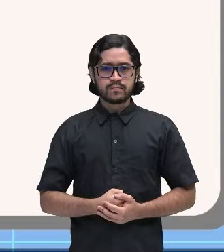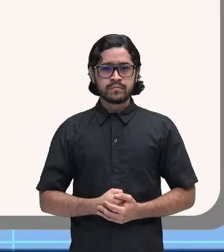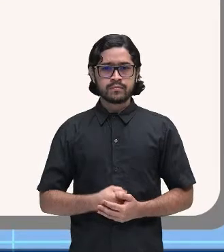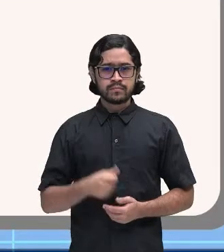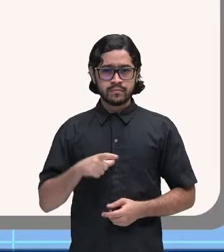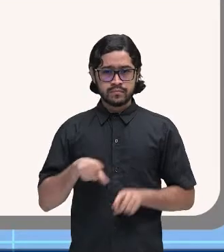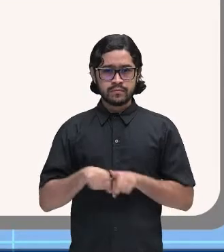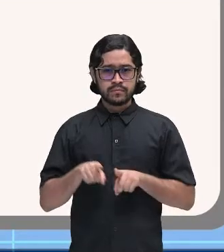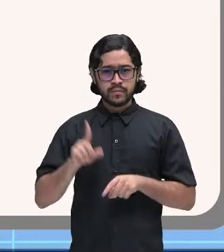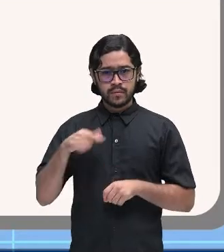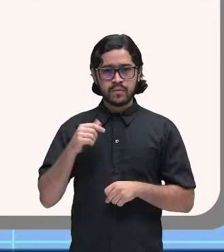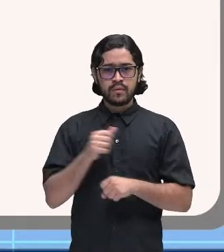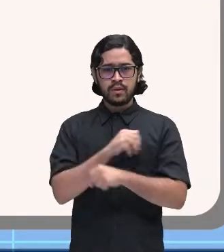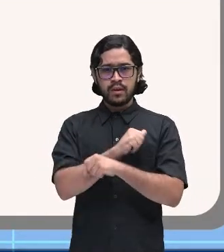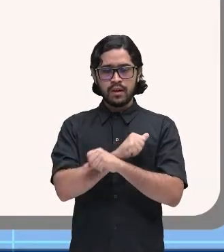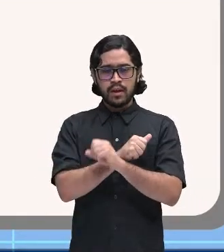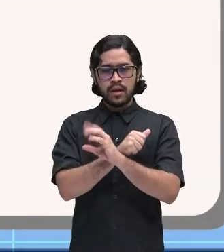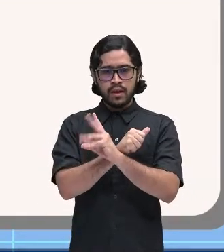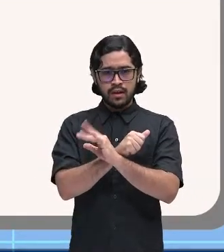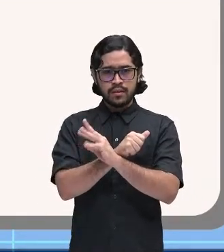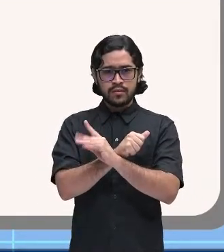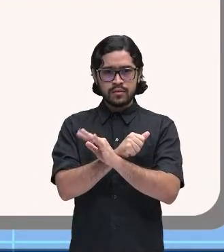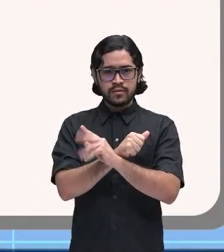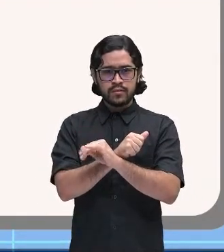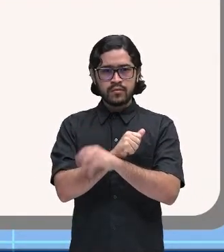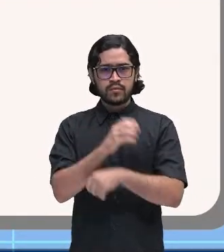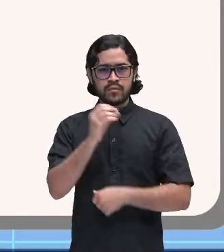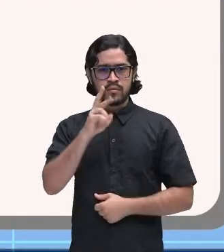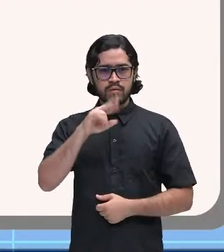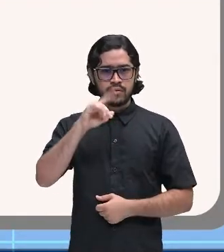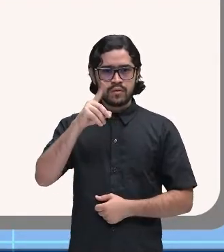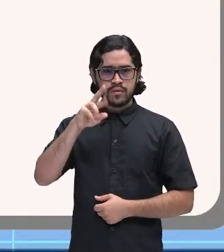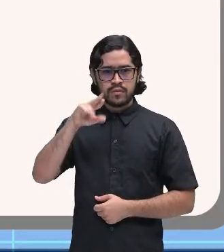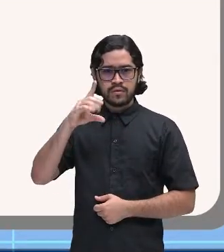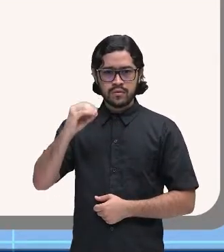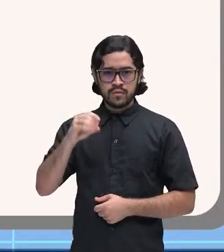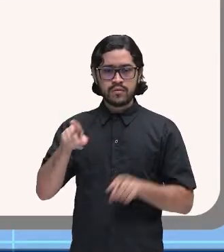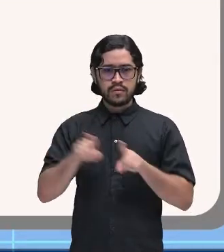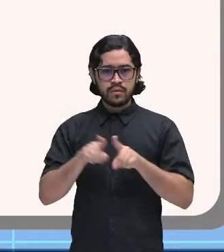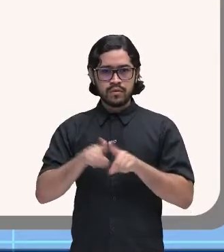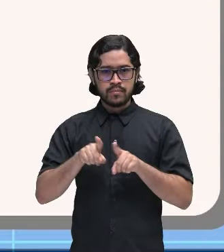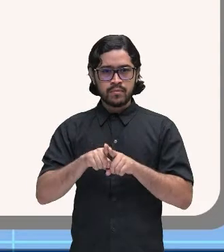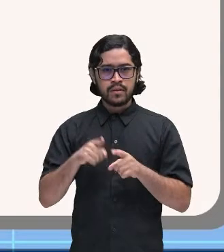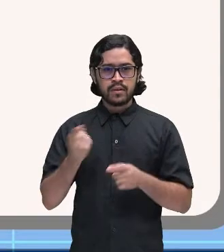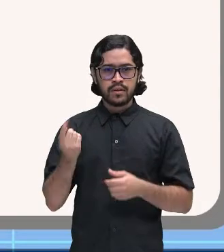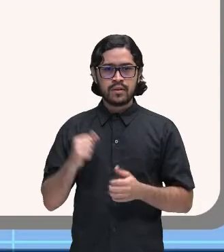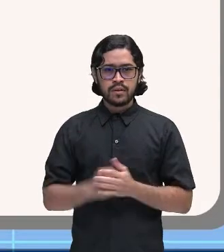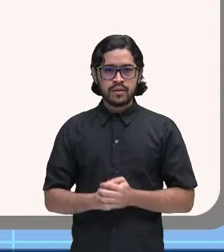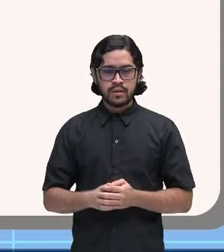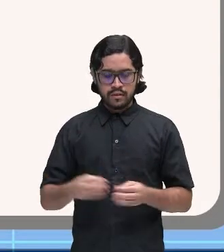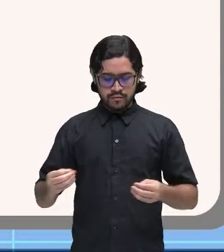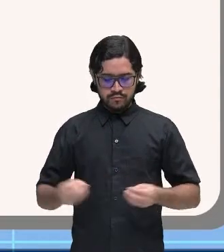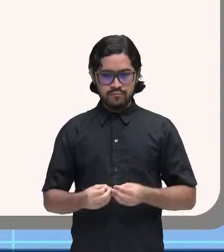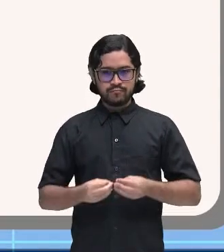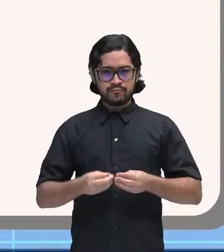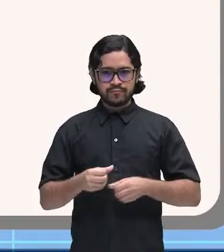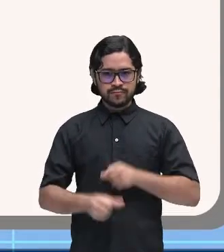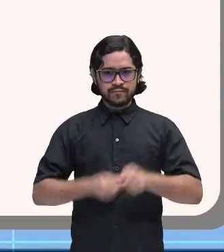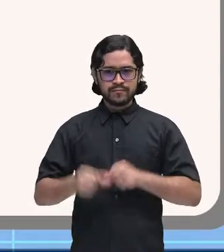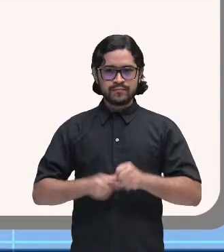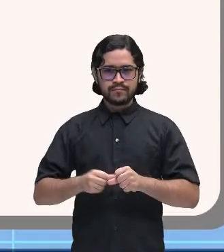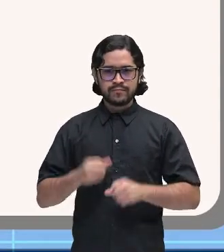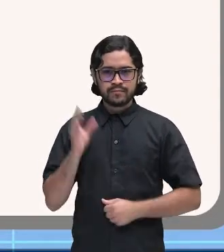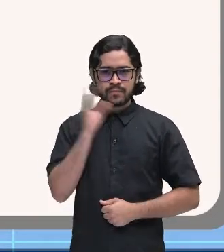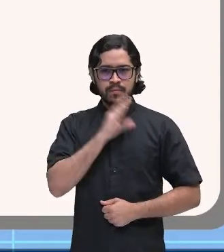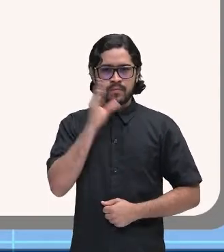clorídrico e as enzimas. Que enzima é essa? É a enzima que degrada a proteína. Vamos ver logo a